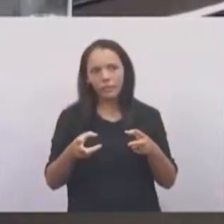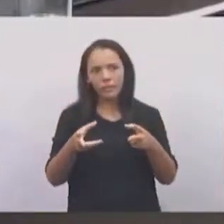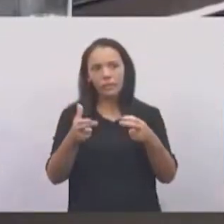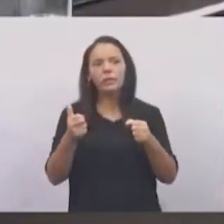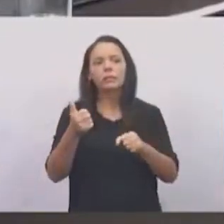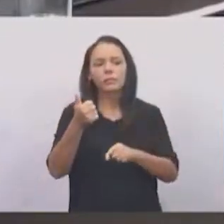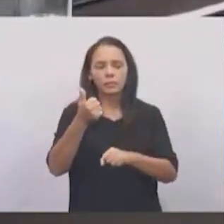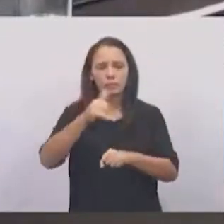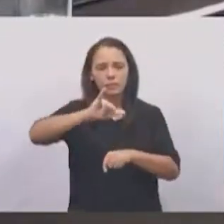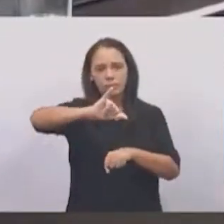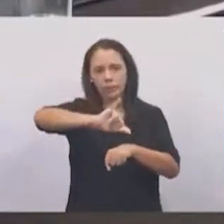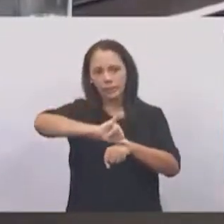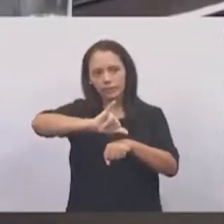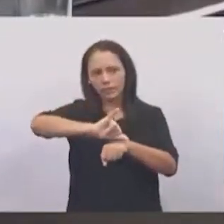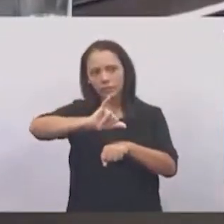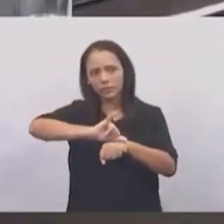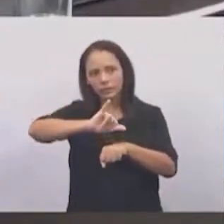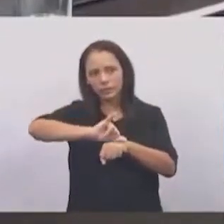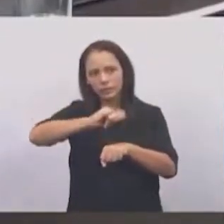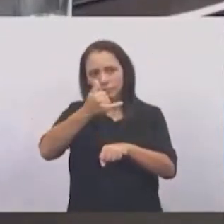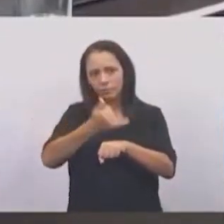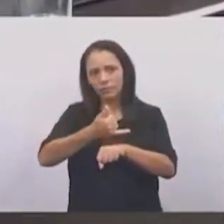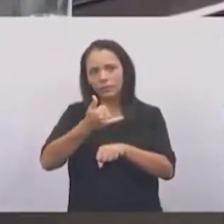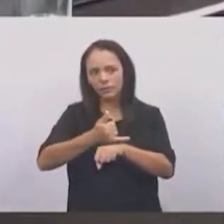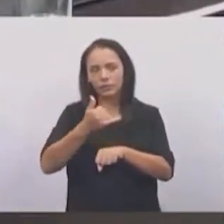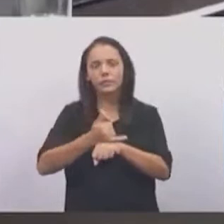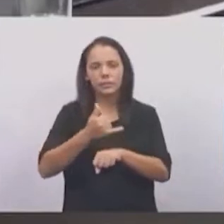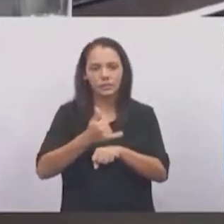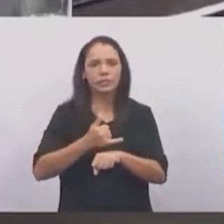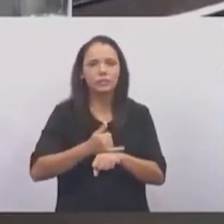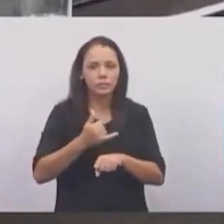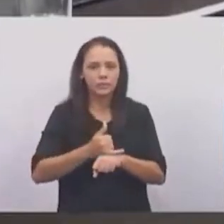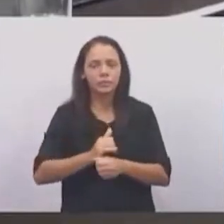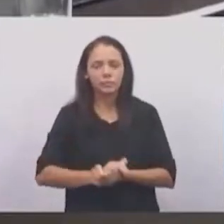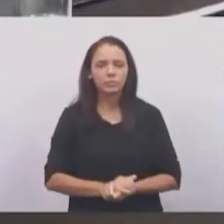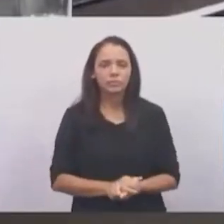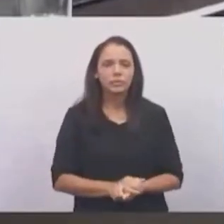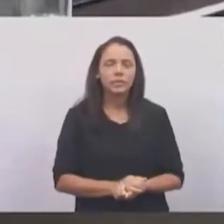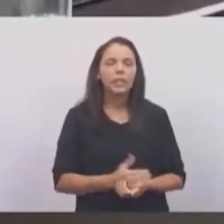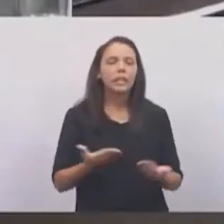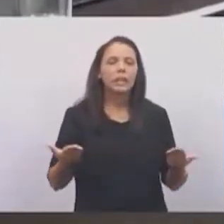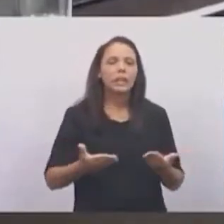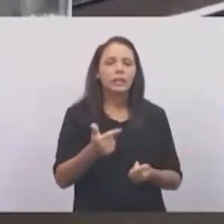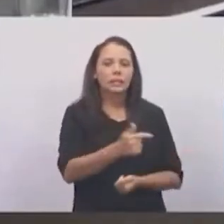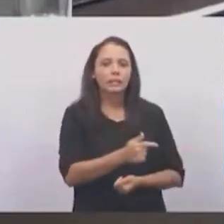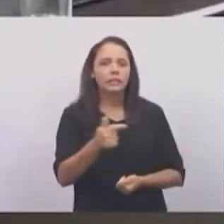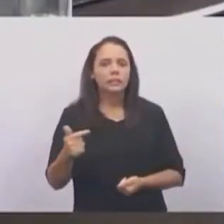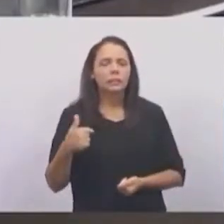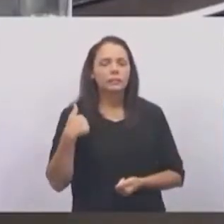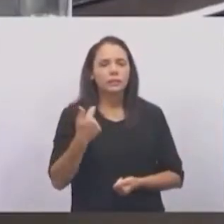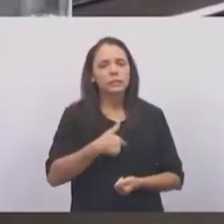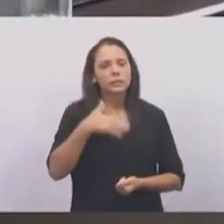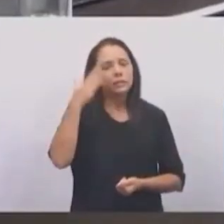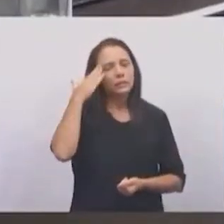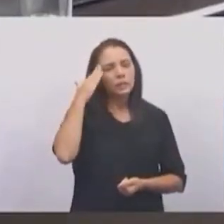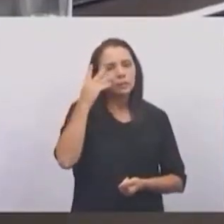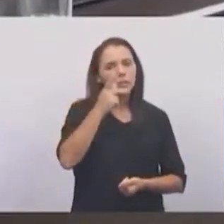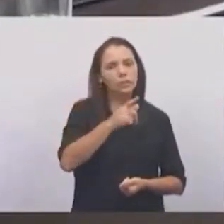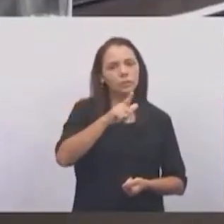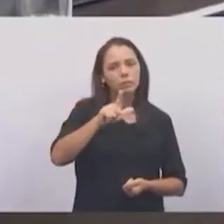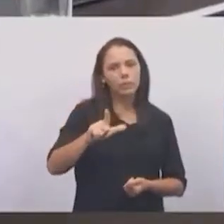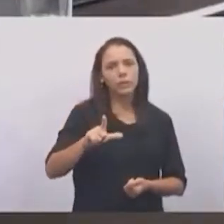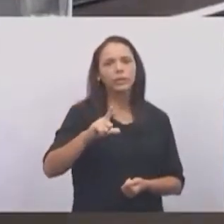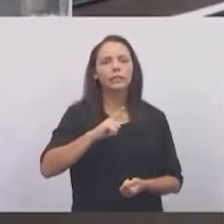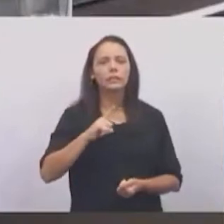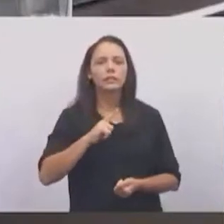venham ocorrido de massacres aí no estado de São Paulo. Para isso, essa semana, a gente sabe que no PL nós temos o deputado